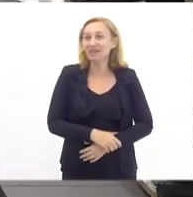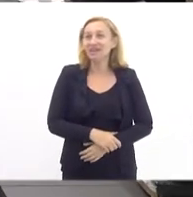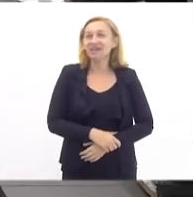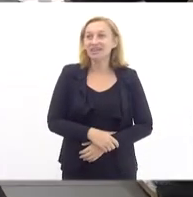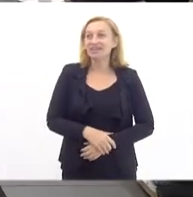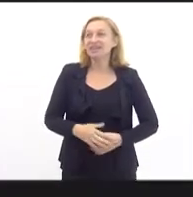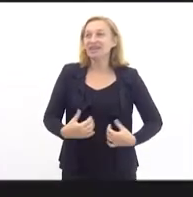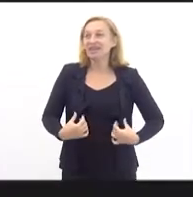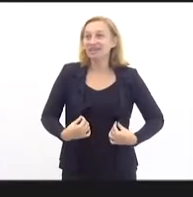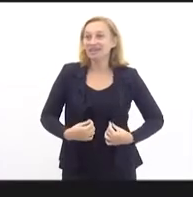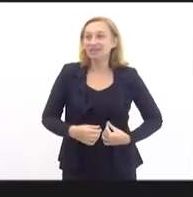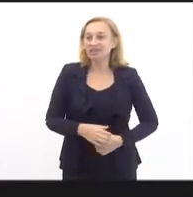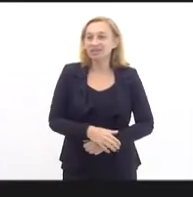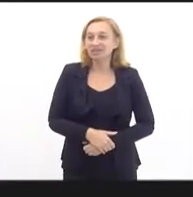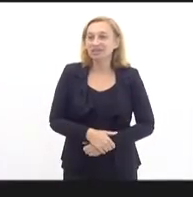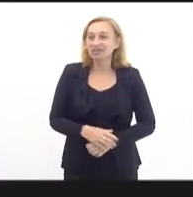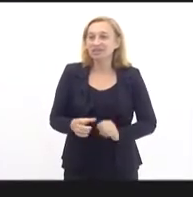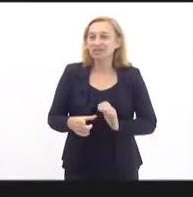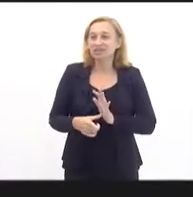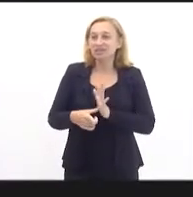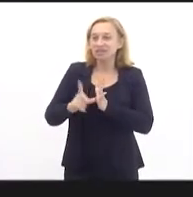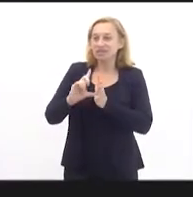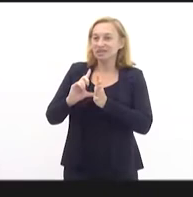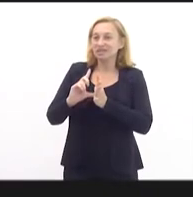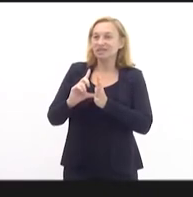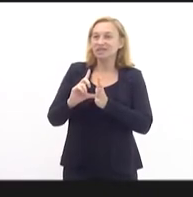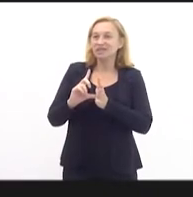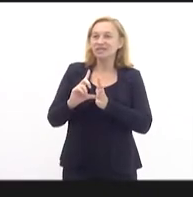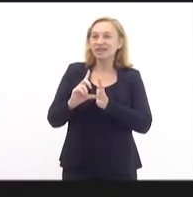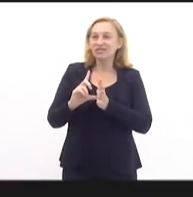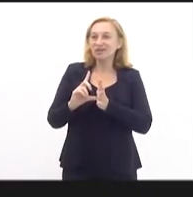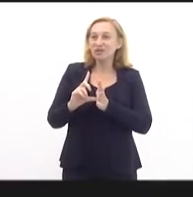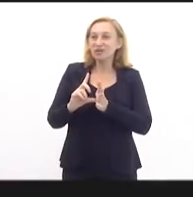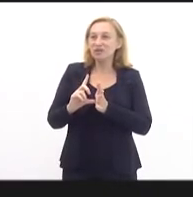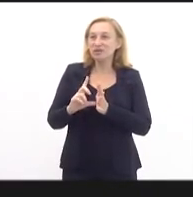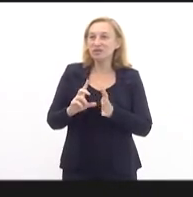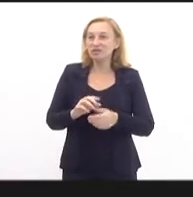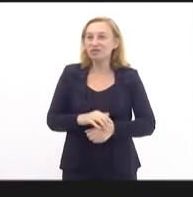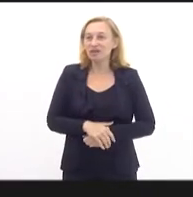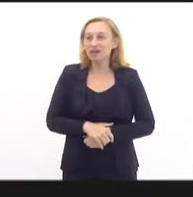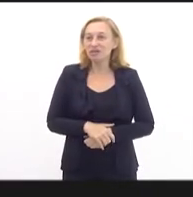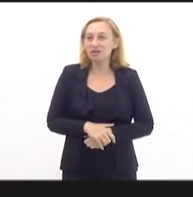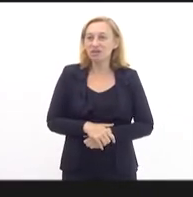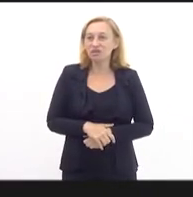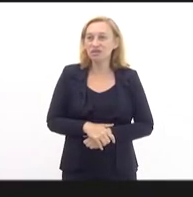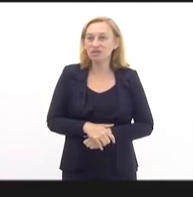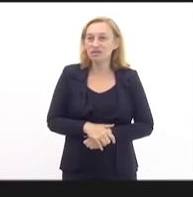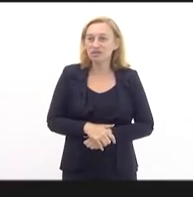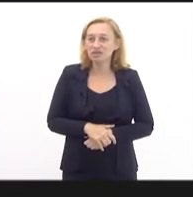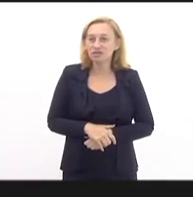não. Antes de passar, eu queria fechar minha fala